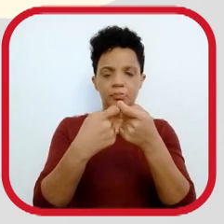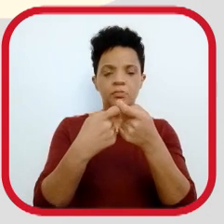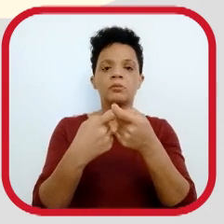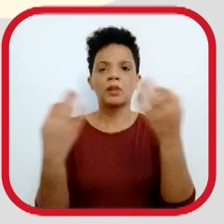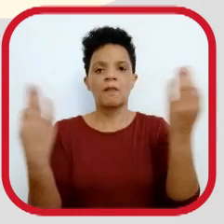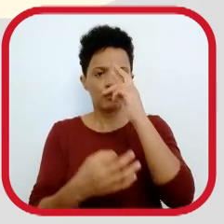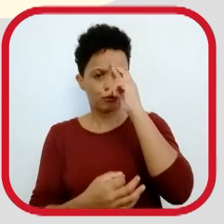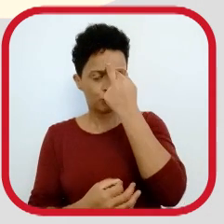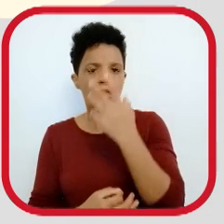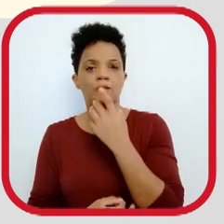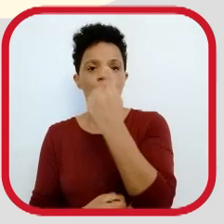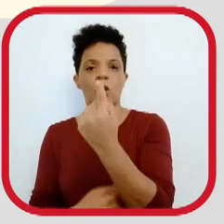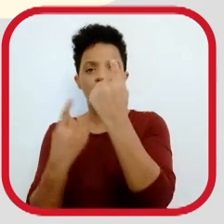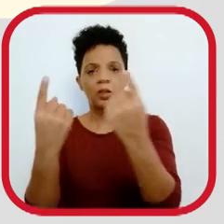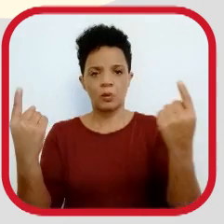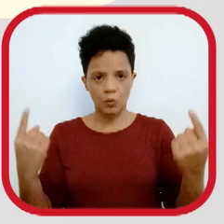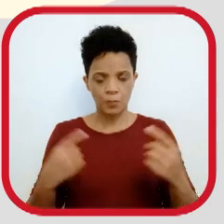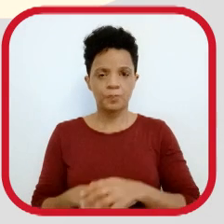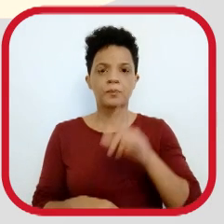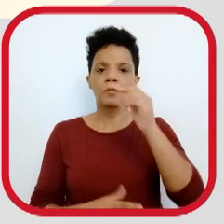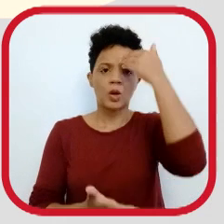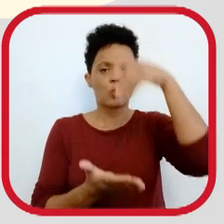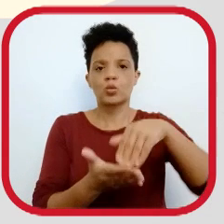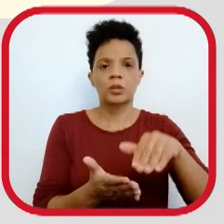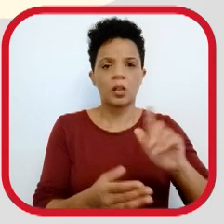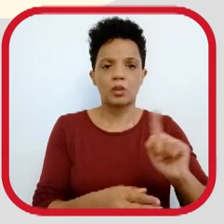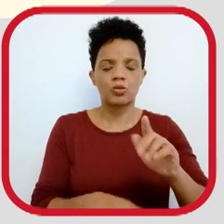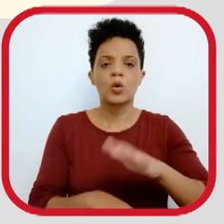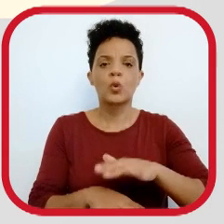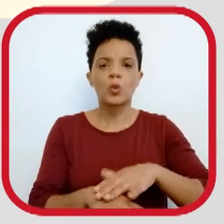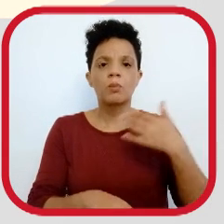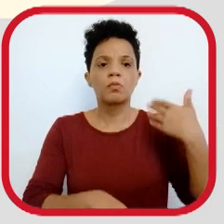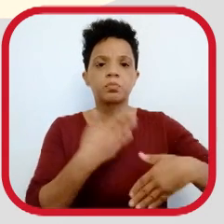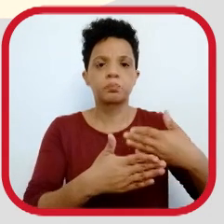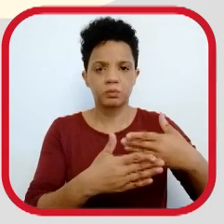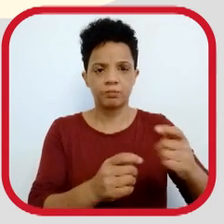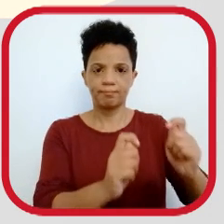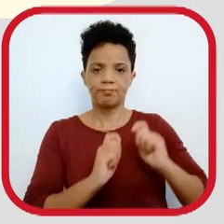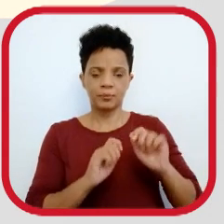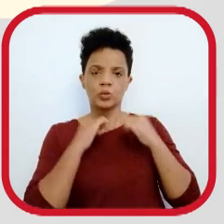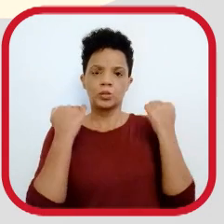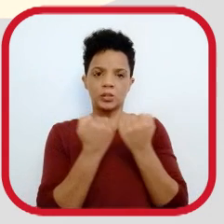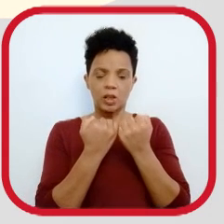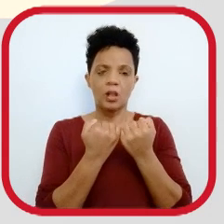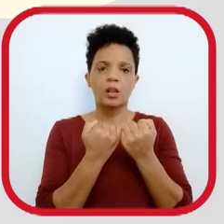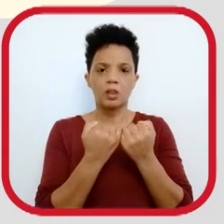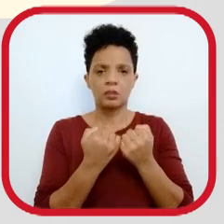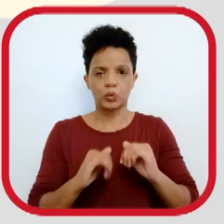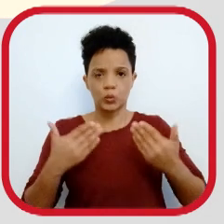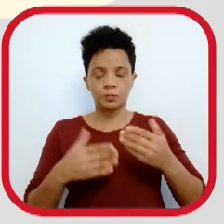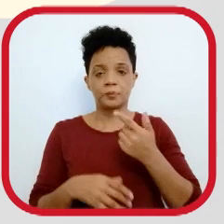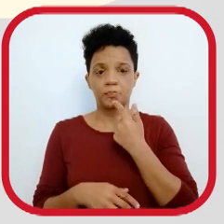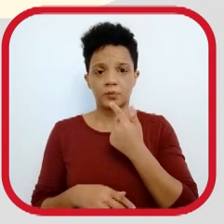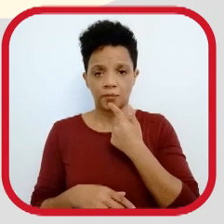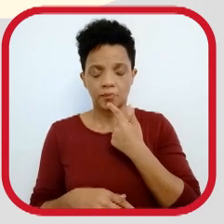que corresponde ao reconhecimento do esforço individual de cada um e não dos resultados provenientes dos privilégios herdados do meio social